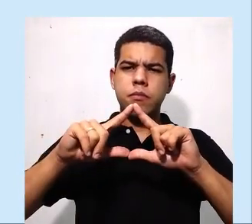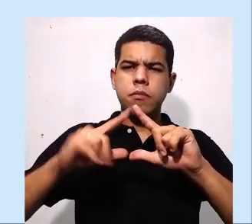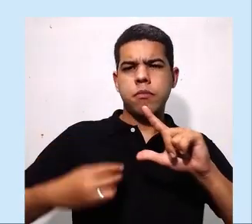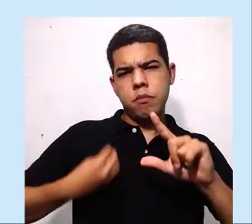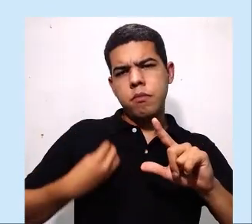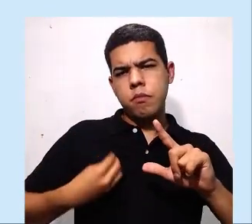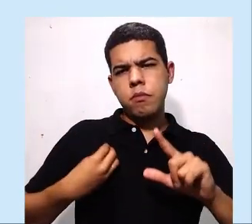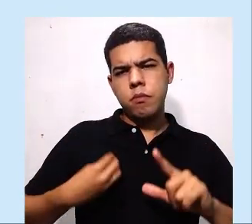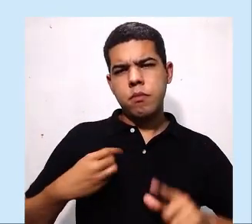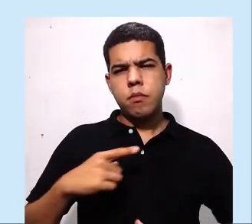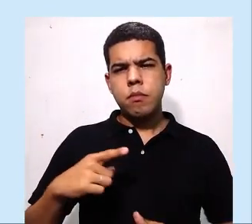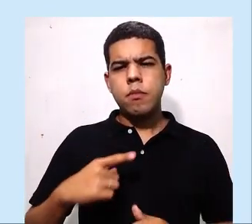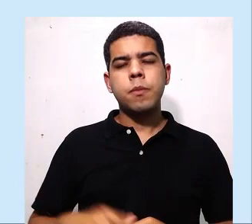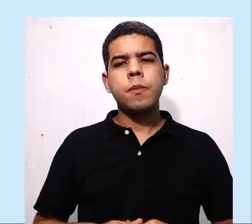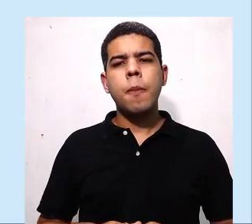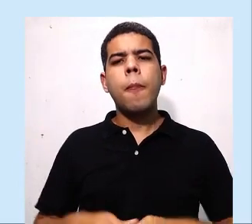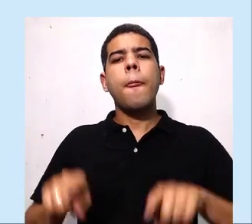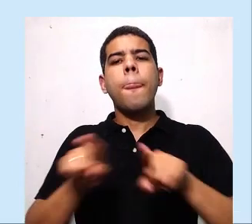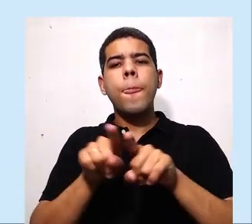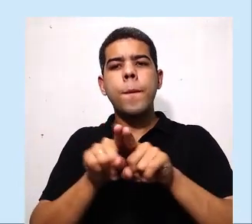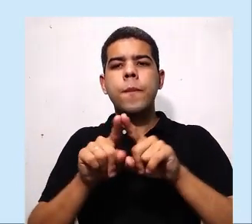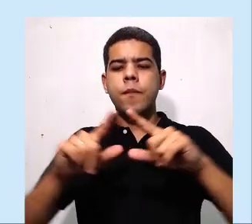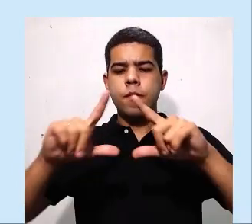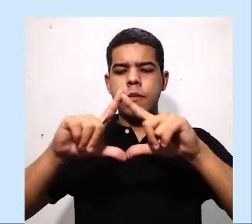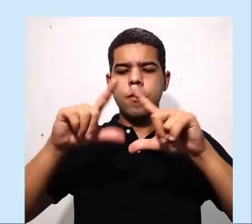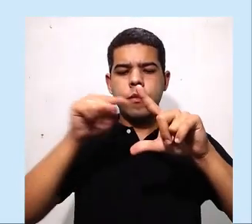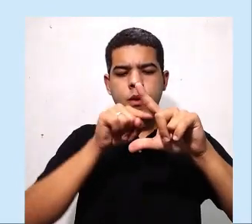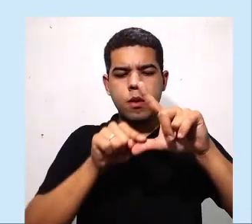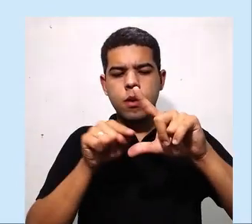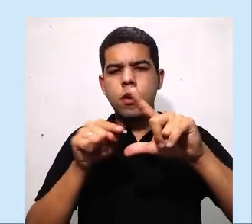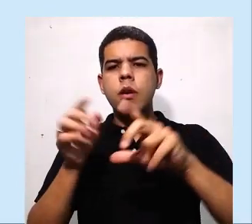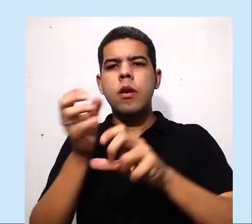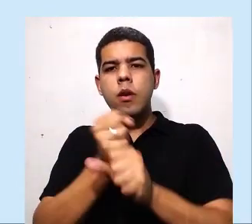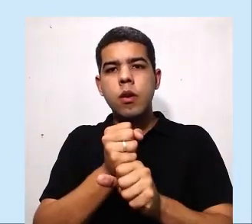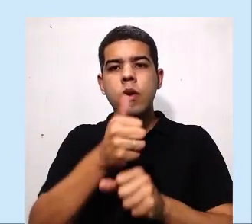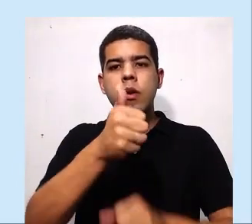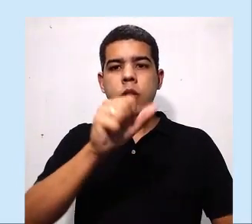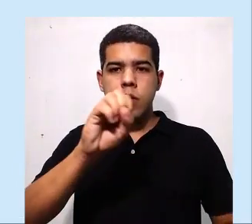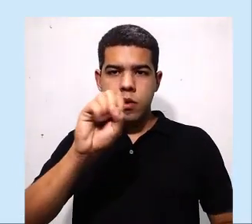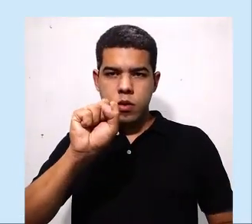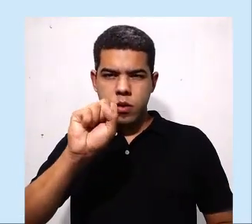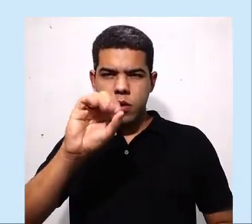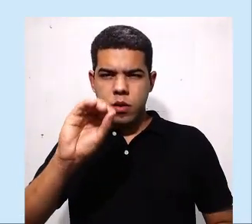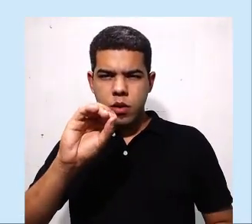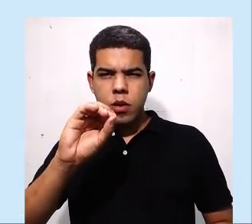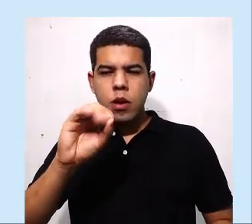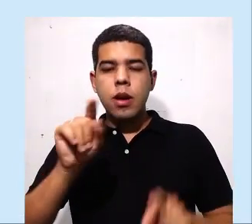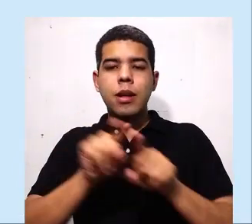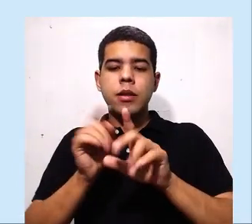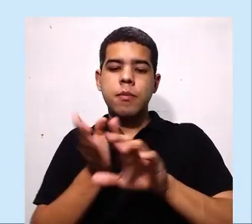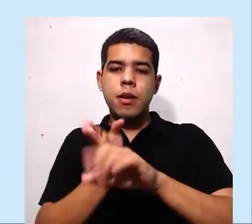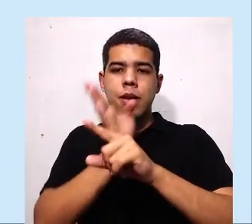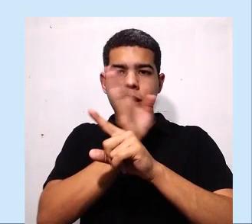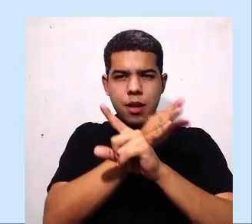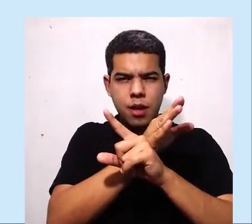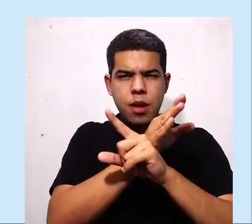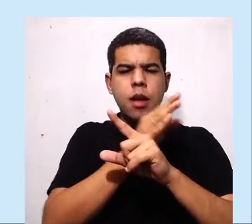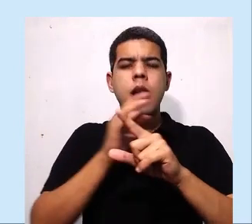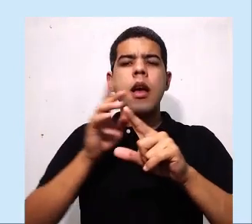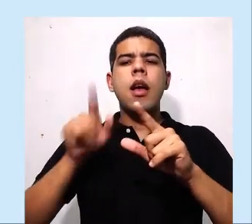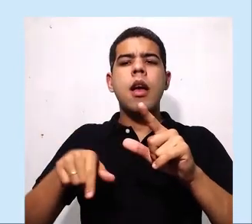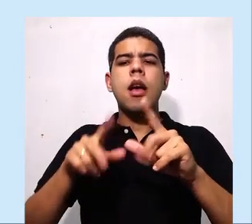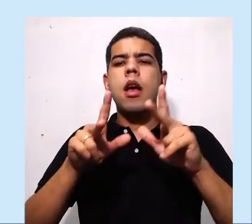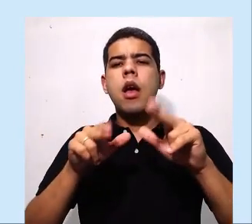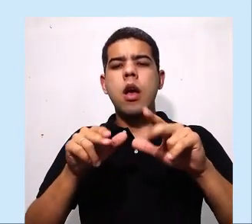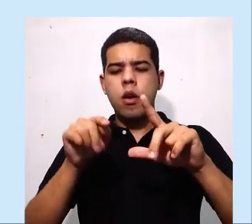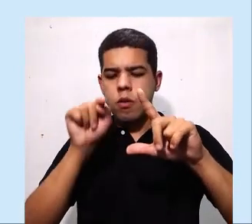pode existir. E a soma dos ângulos internos, a gente viu que é igual a 180. E o ângulo externo, que é o ângulo que está fora,